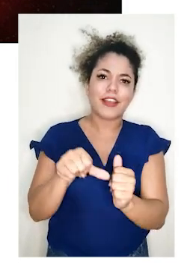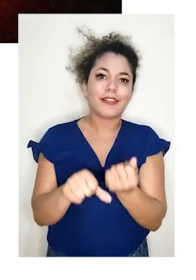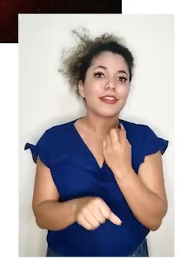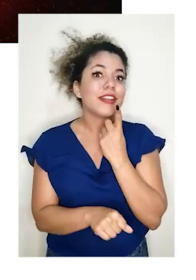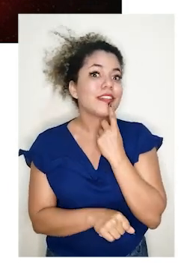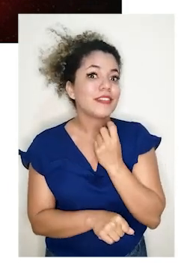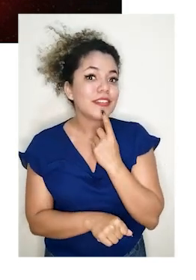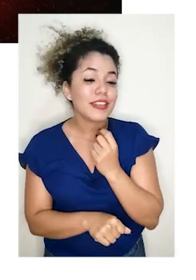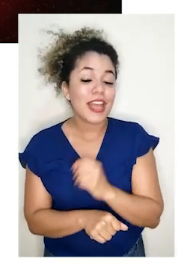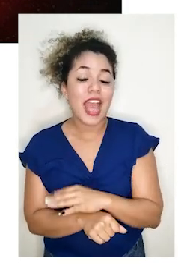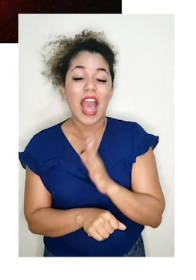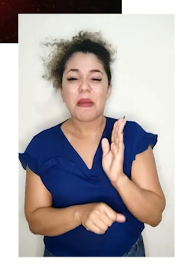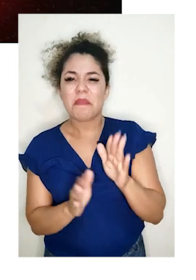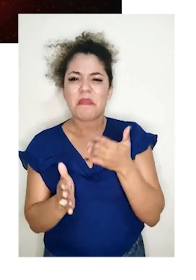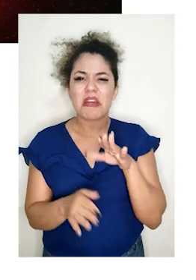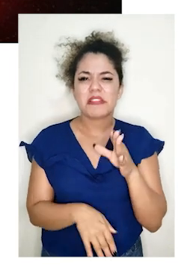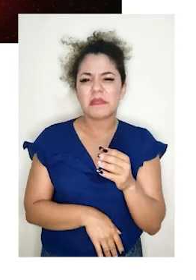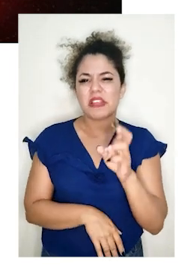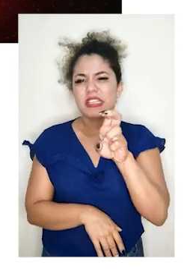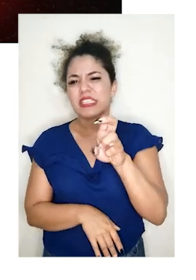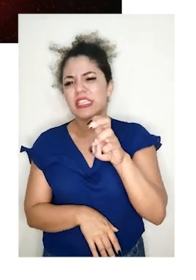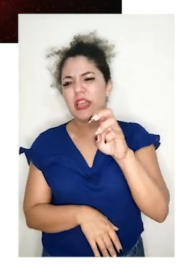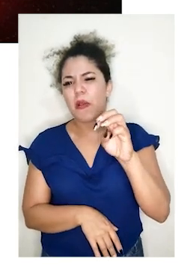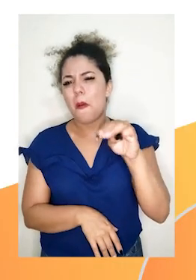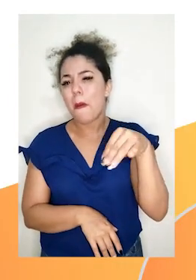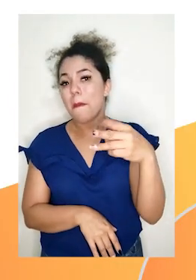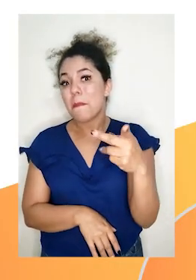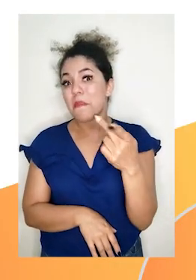Daqui a 5 bilhões de anos.